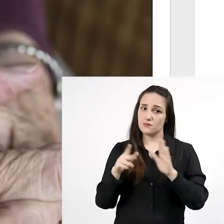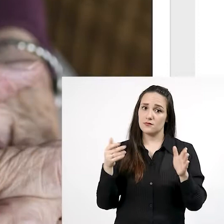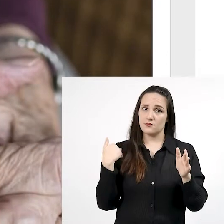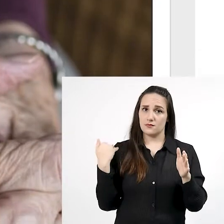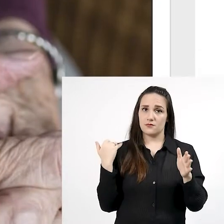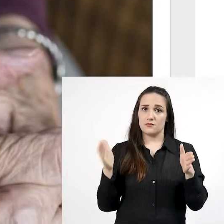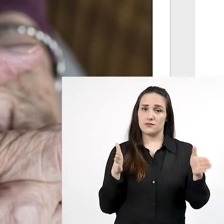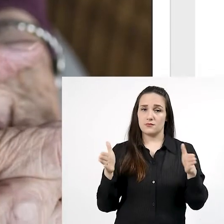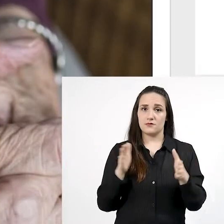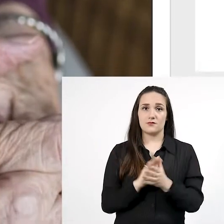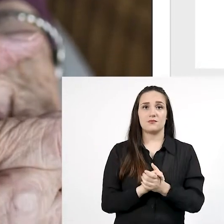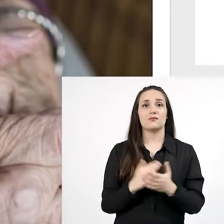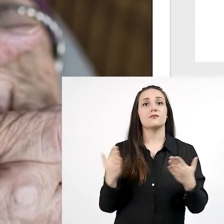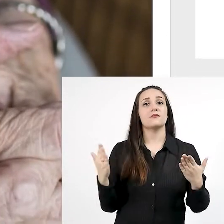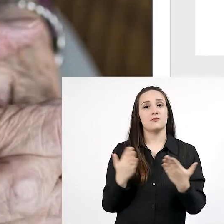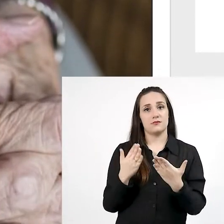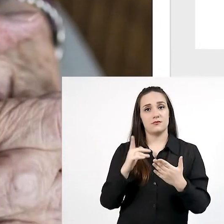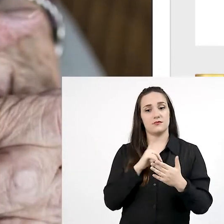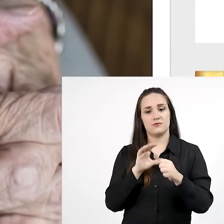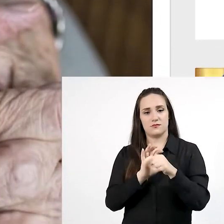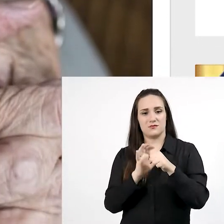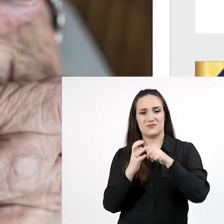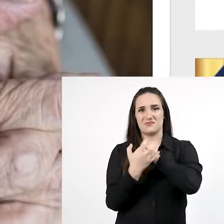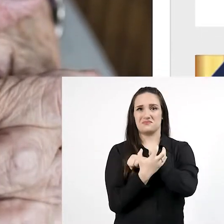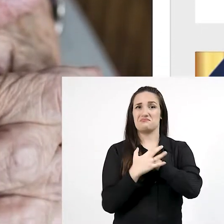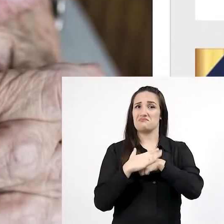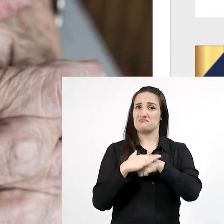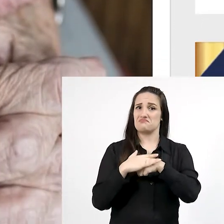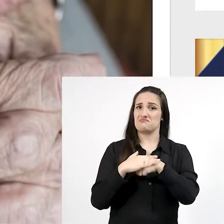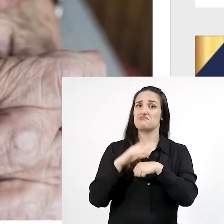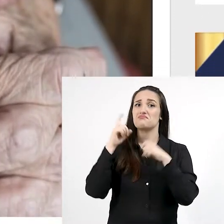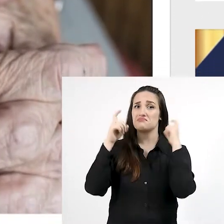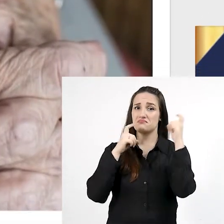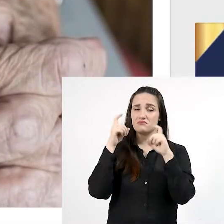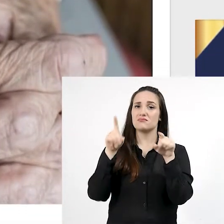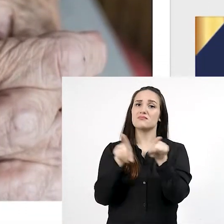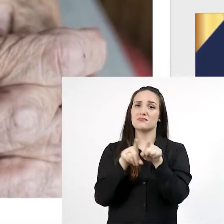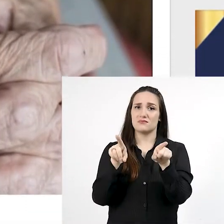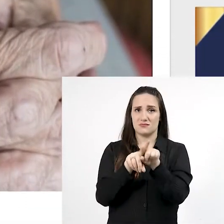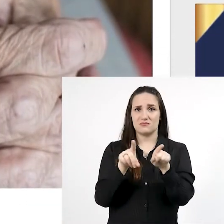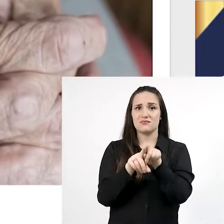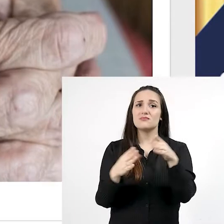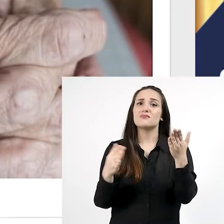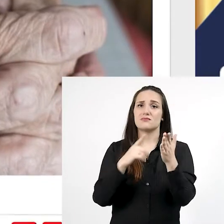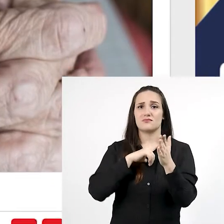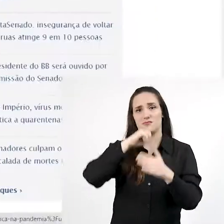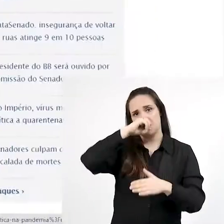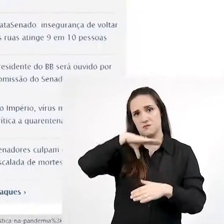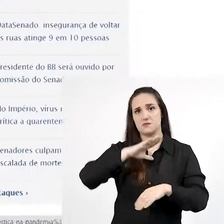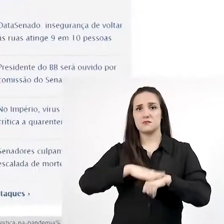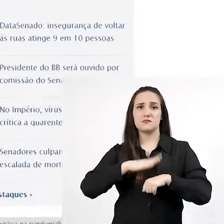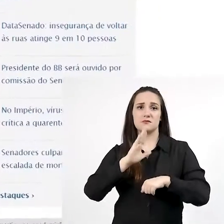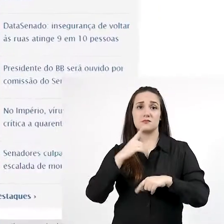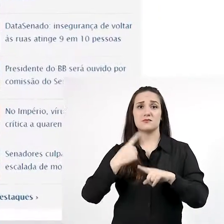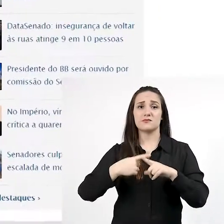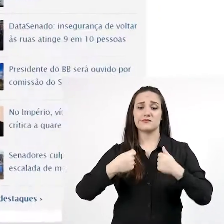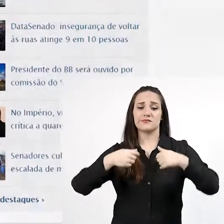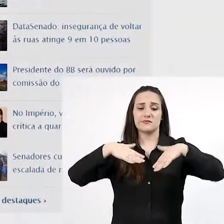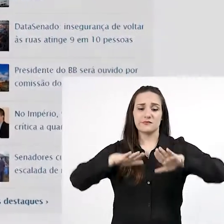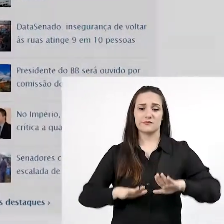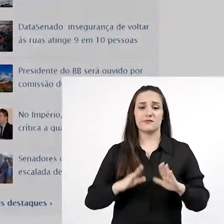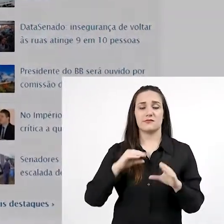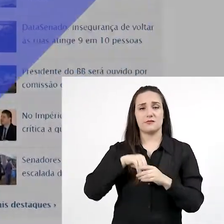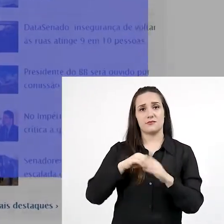novo coronavírus. A violência praticada contra a pessoa idosa também está mais frequente nesse período de distanciamento